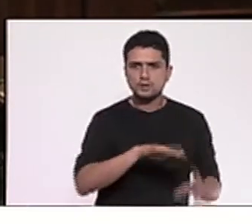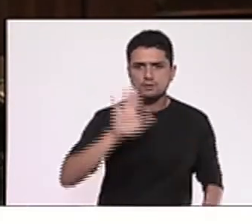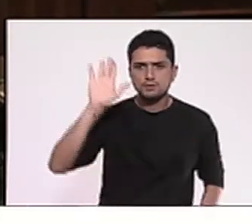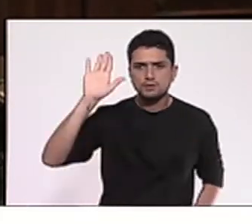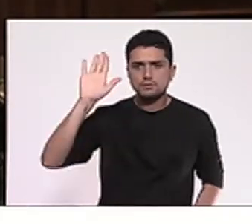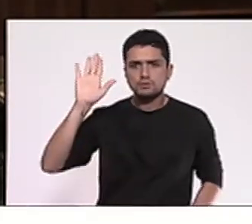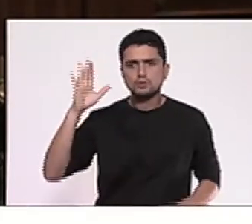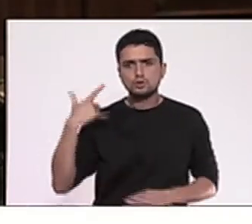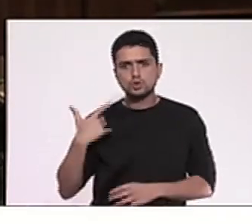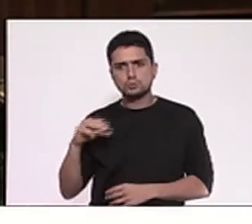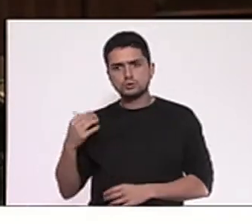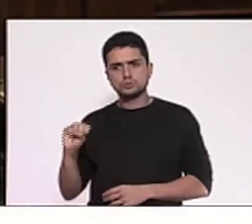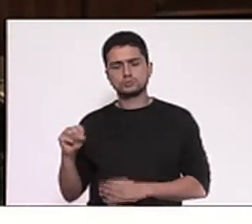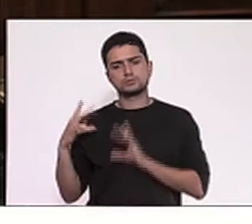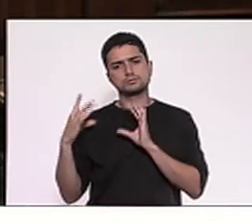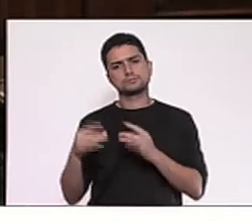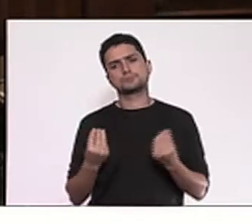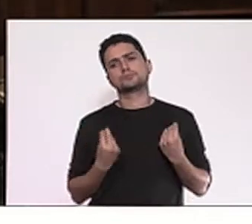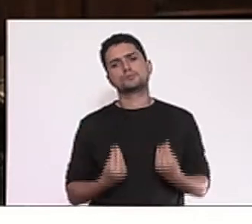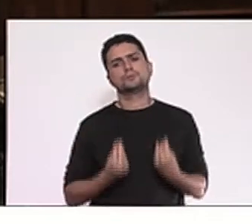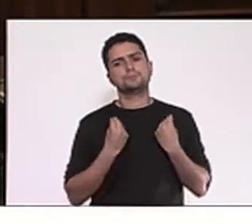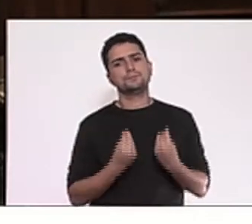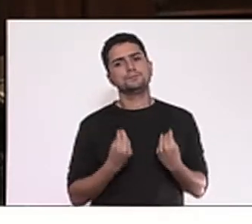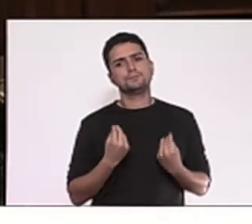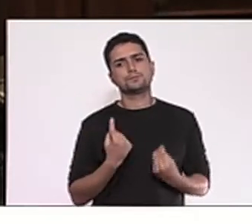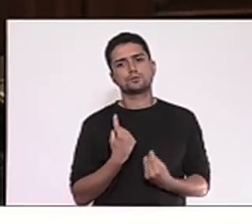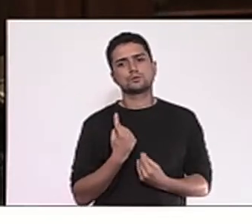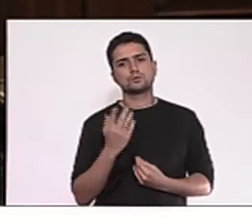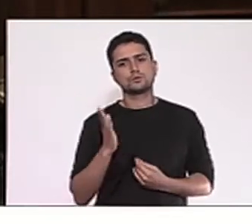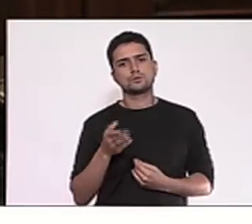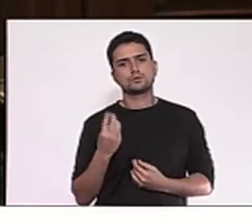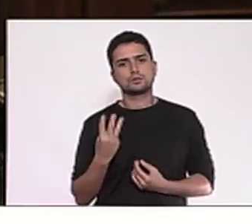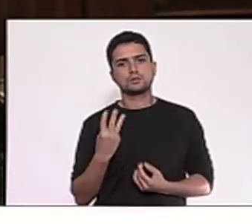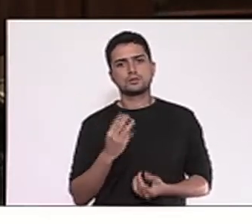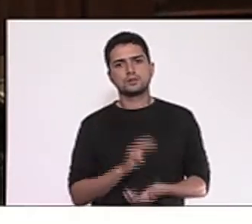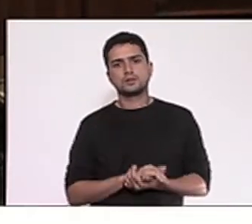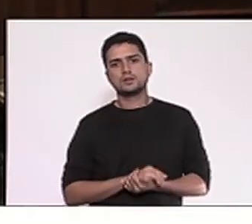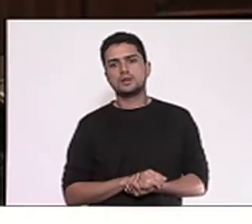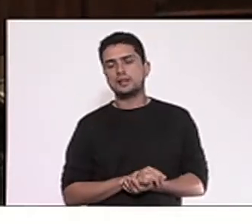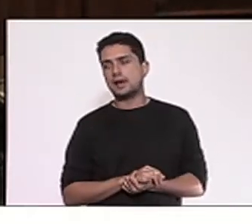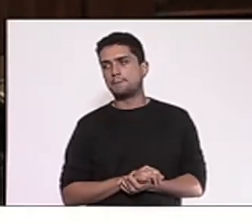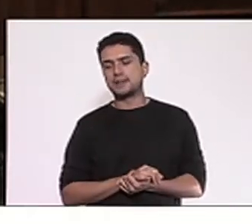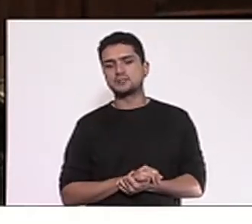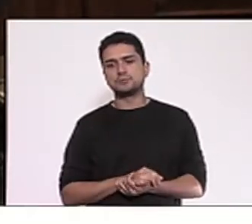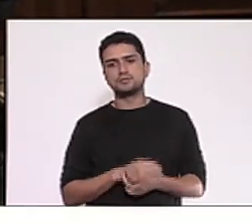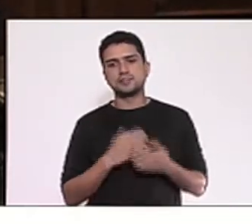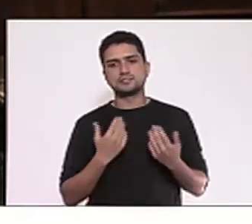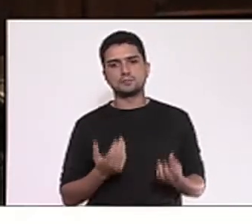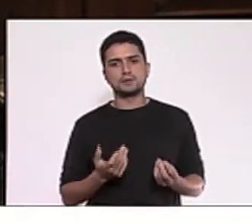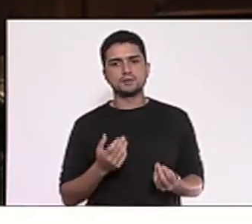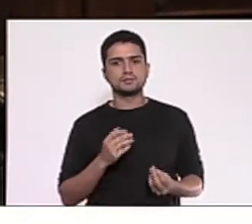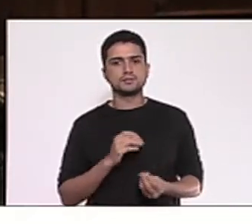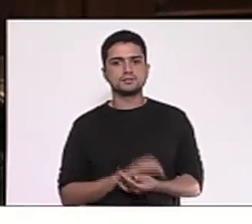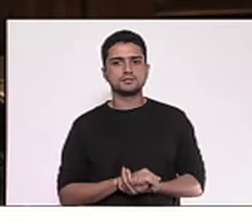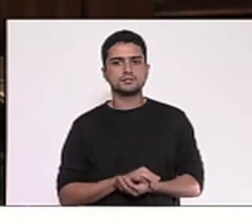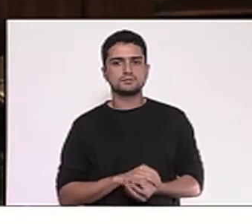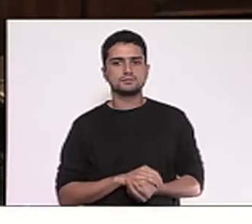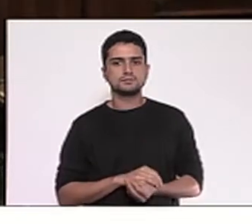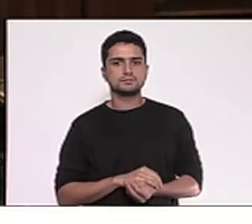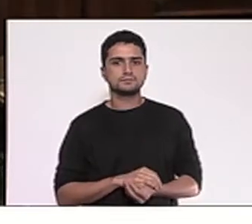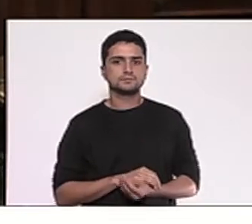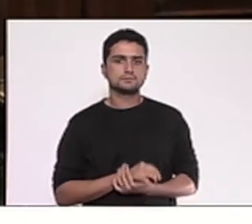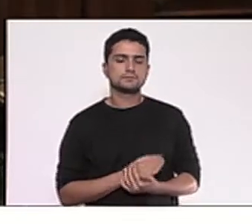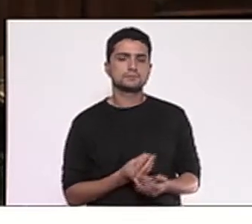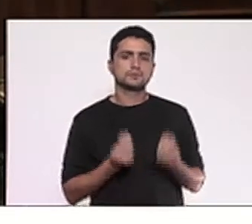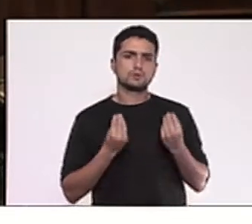Pezão tendo colocado o investimento de 1/3 do que deveria ter investido na área de ciência e tecnologia. Como é que vai ser isso? Que discurso